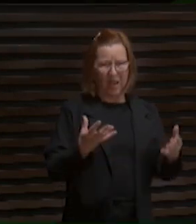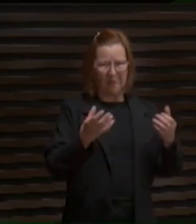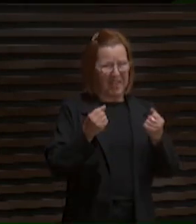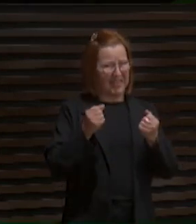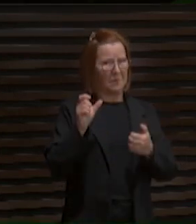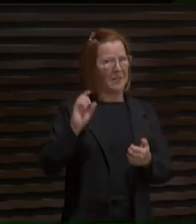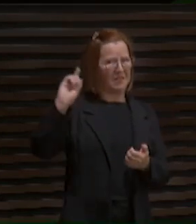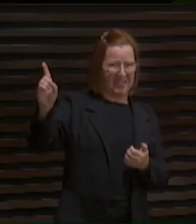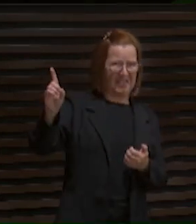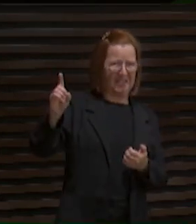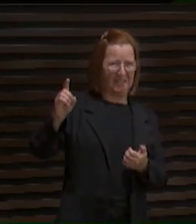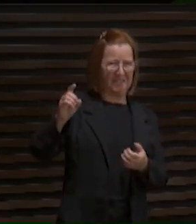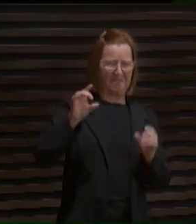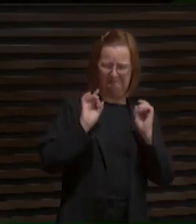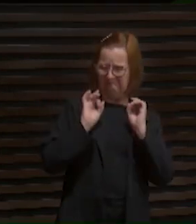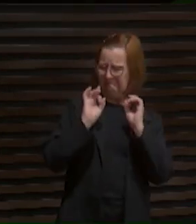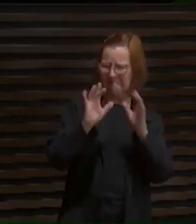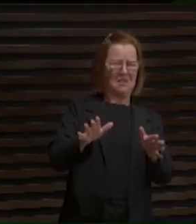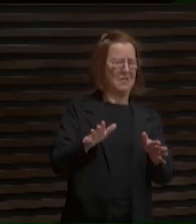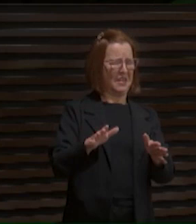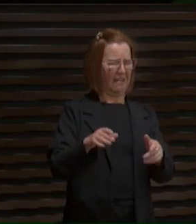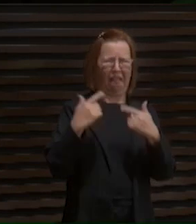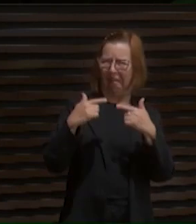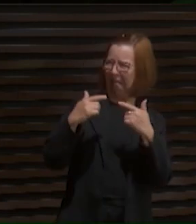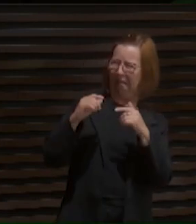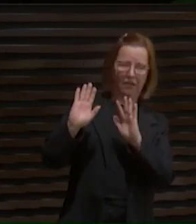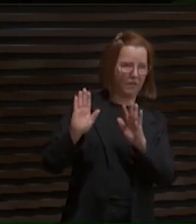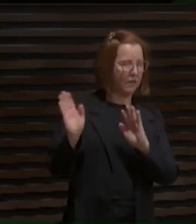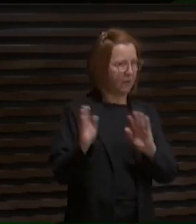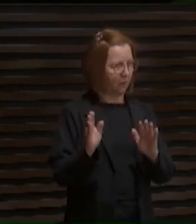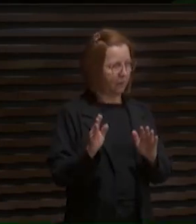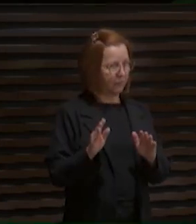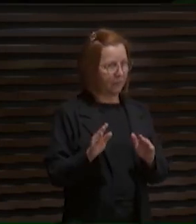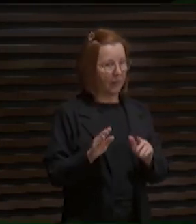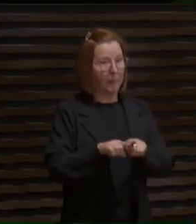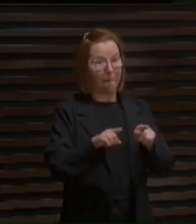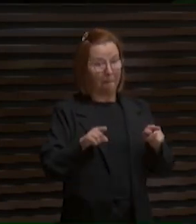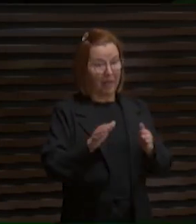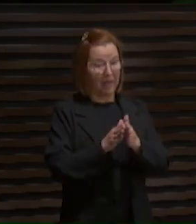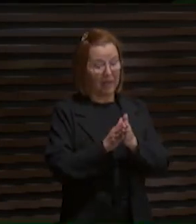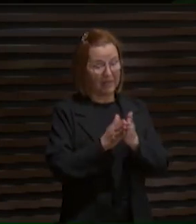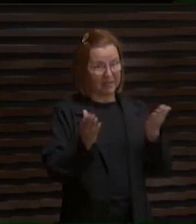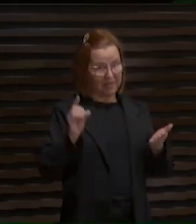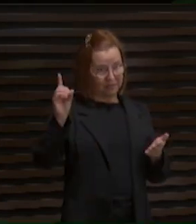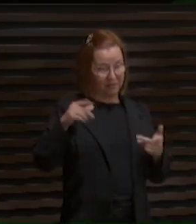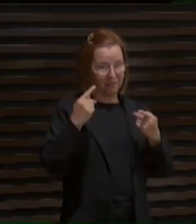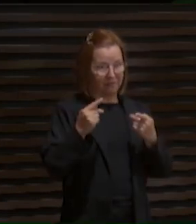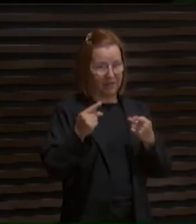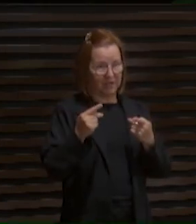E para esses, as Escrituras também têm uma mensagem. Se arrependa e creia no